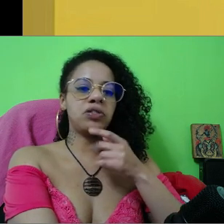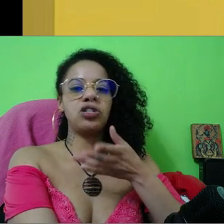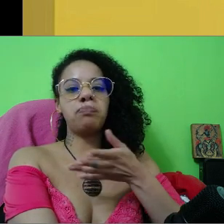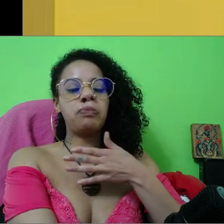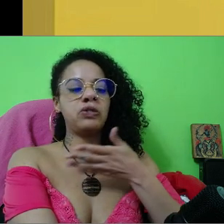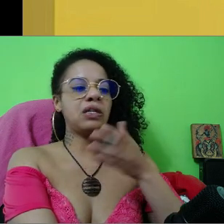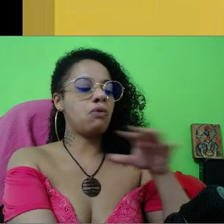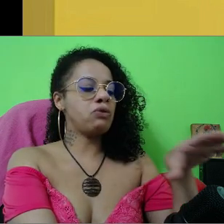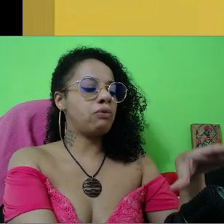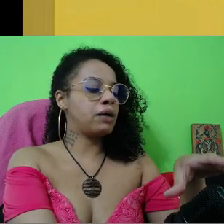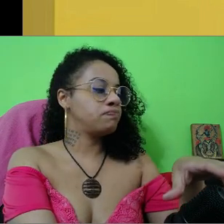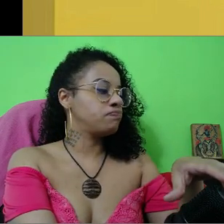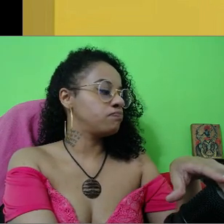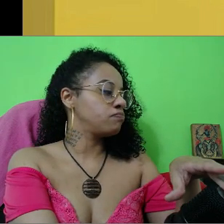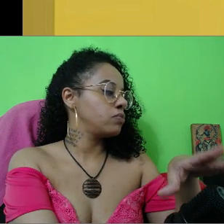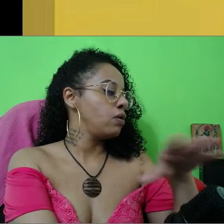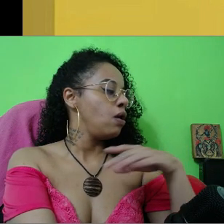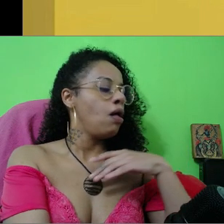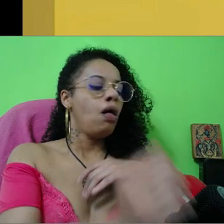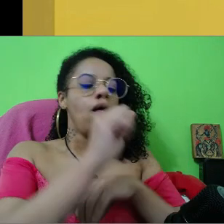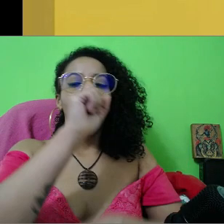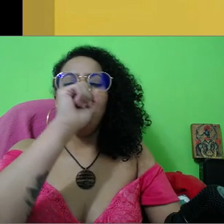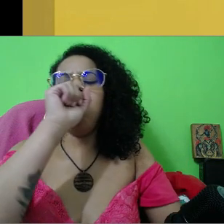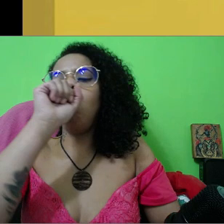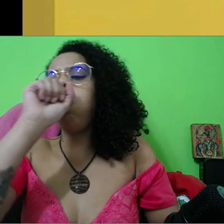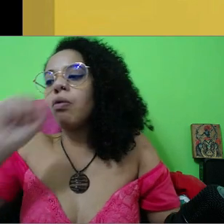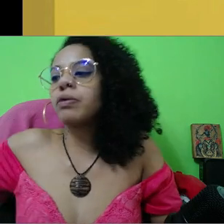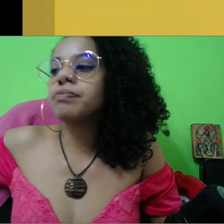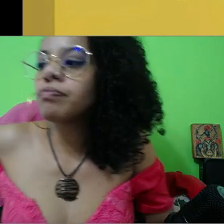seja proposital ou não né